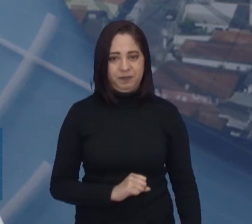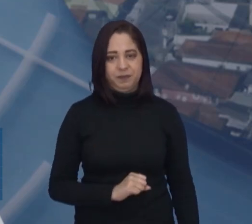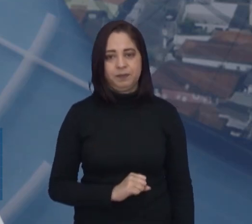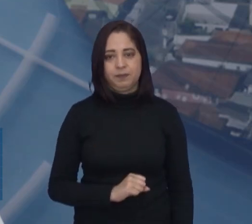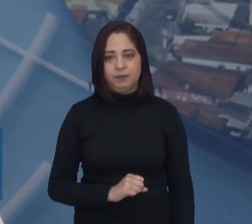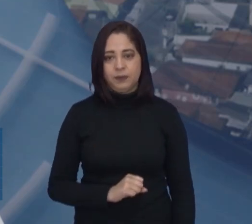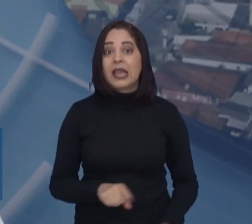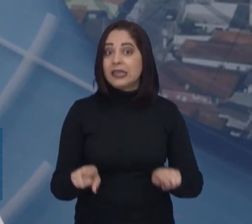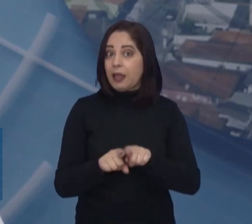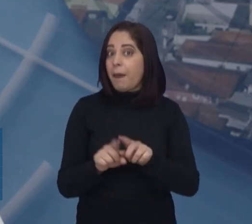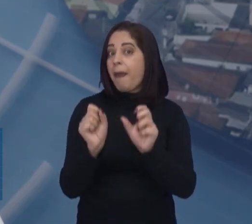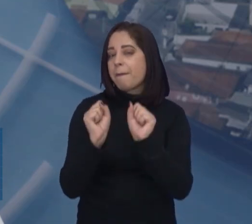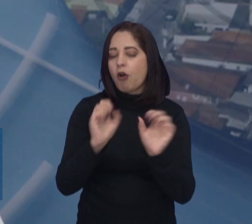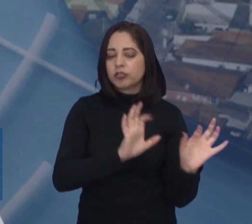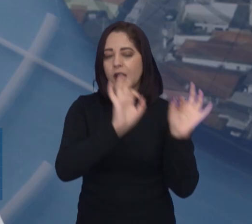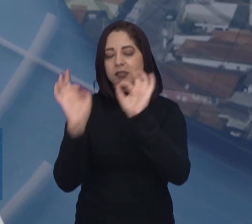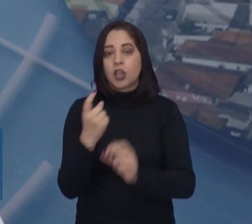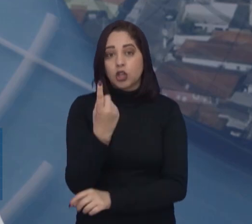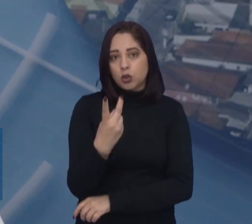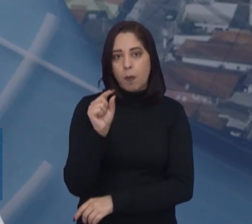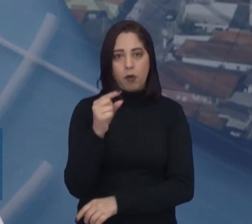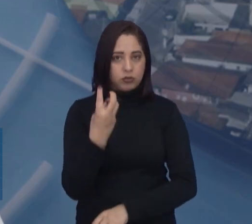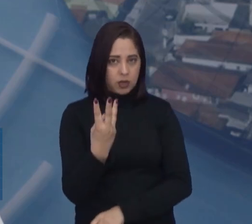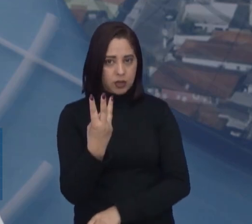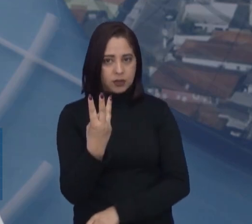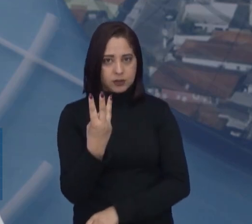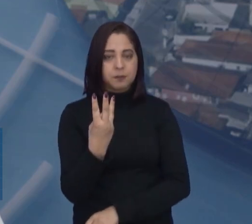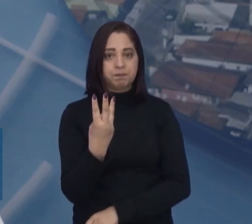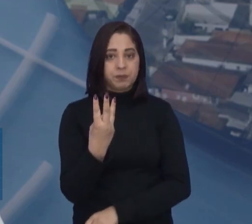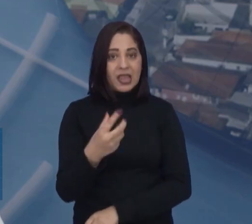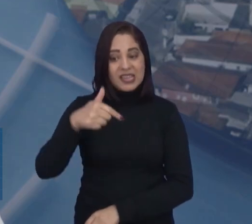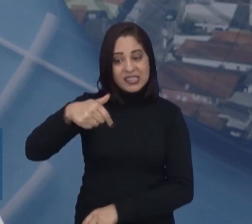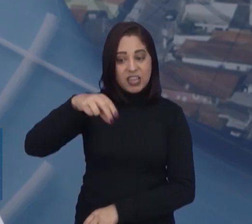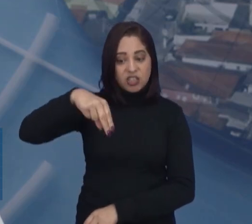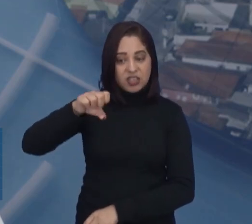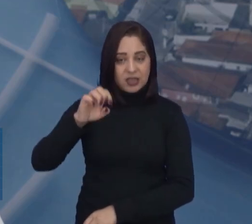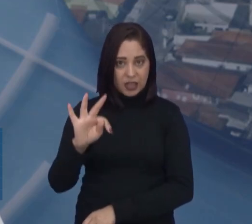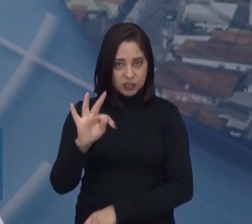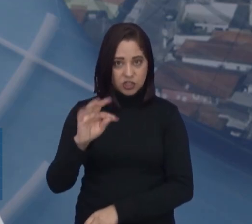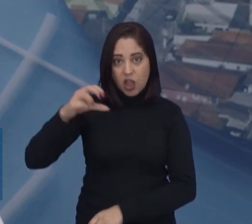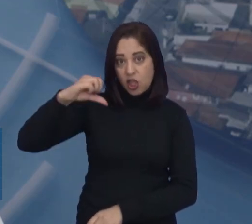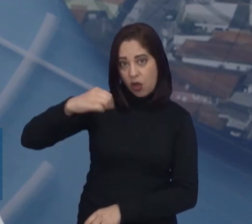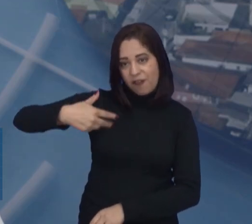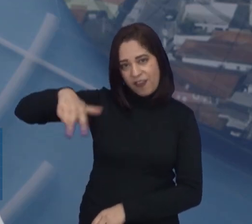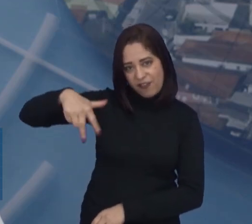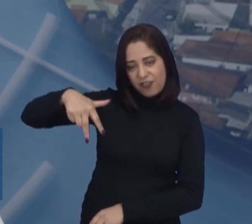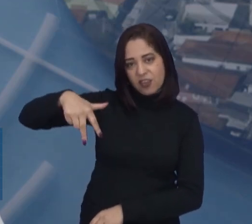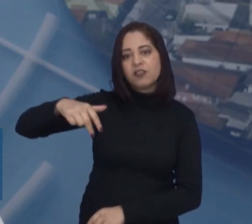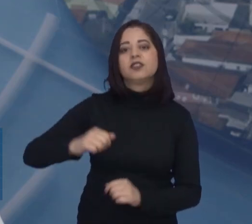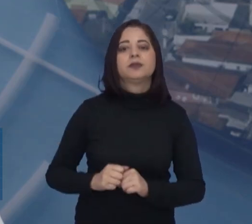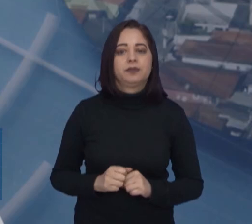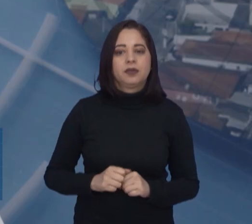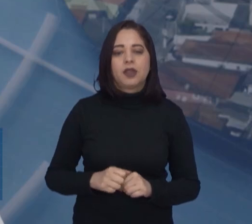youtube.com/tvcâmarasjc. Vocês podem nos assistir também pelo canal 12.3, que é nosso canal aberto, 7 da NET e também o 9 da Vivo,